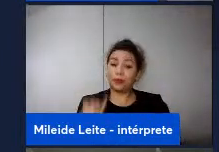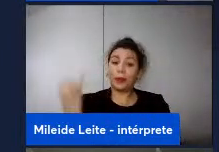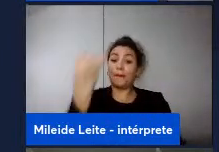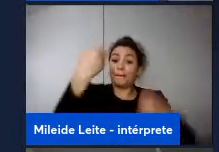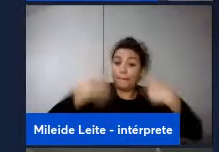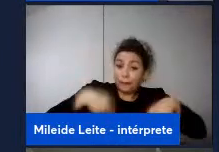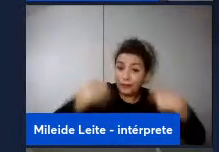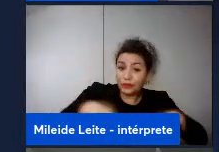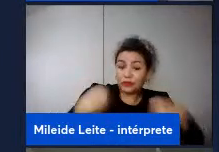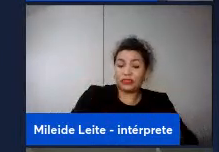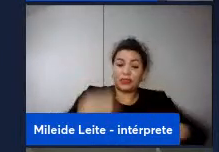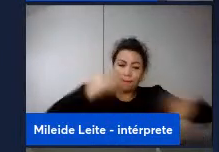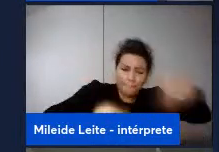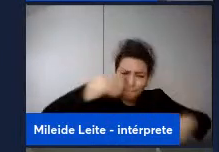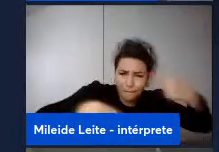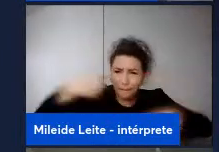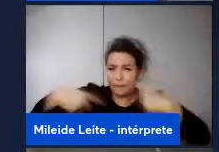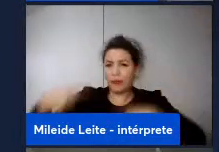precisa de muita discussão.